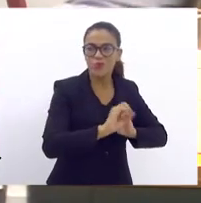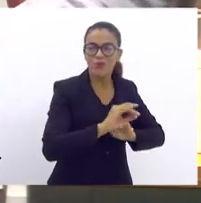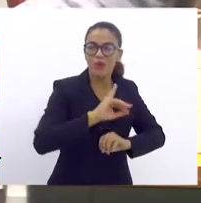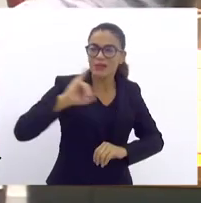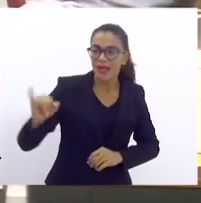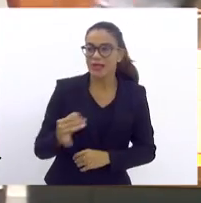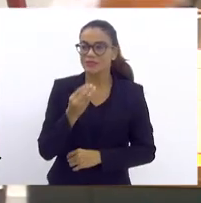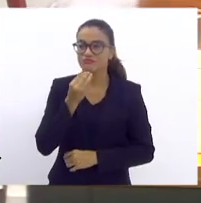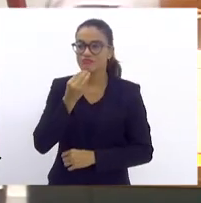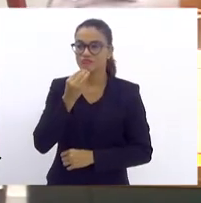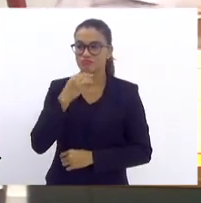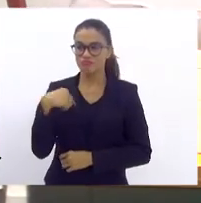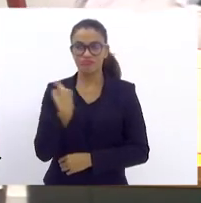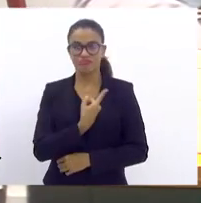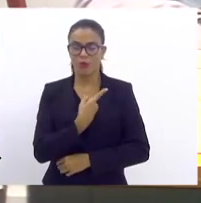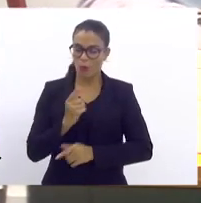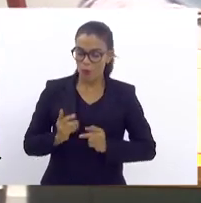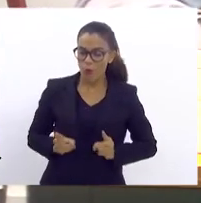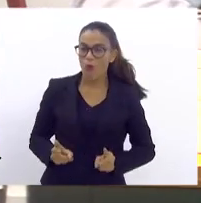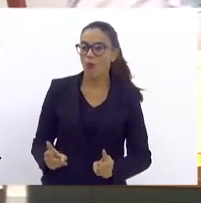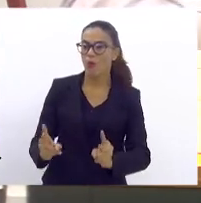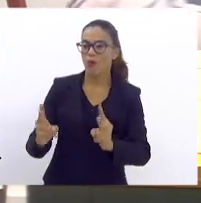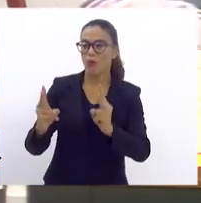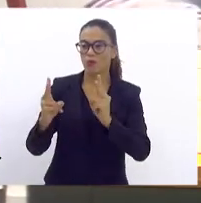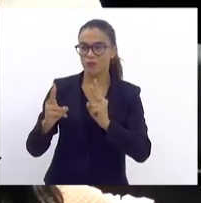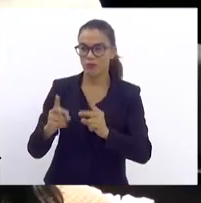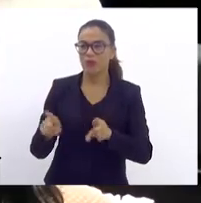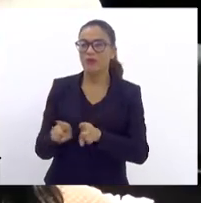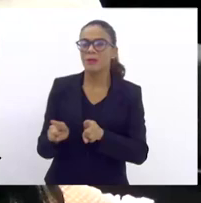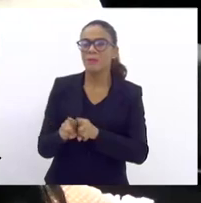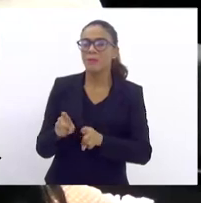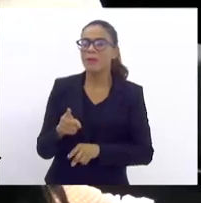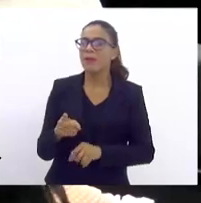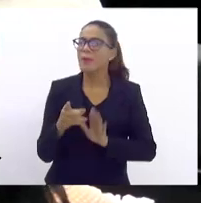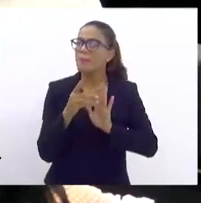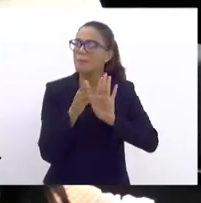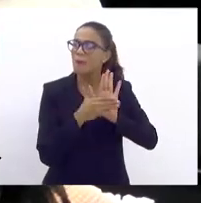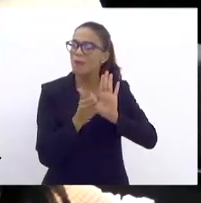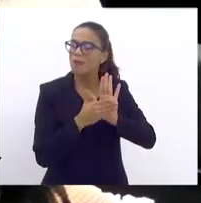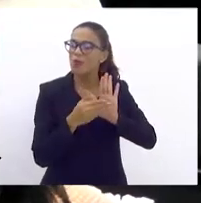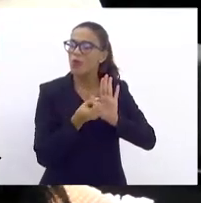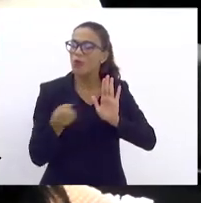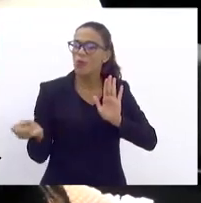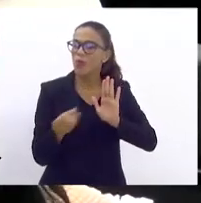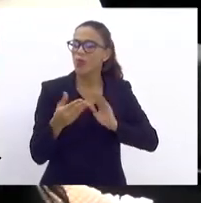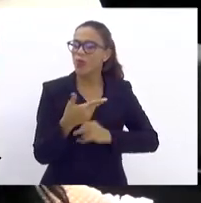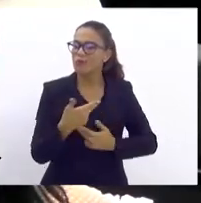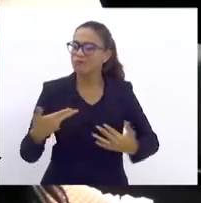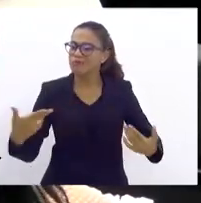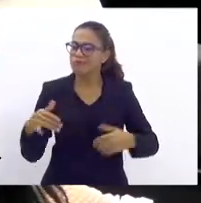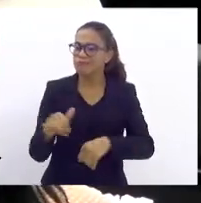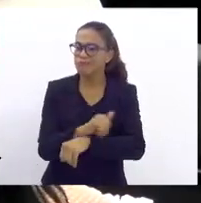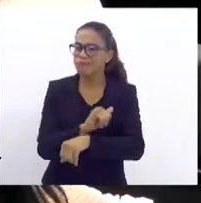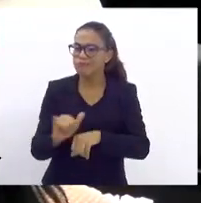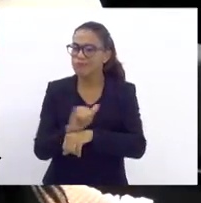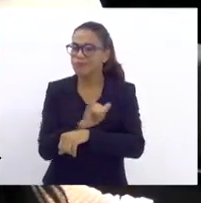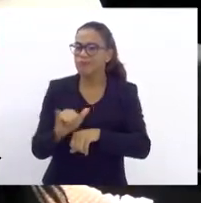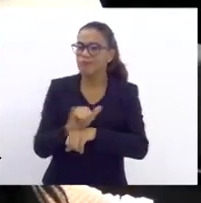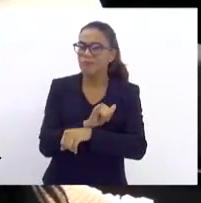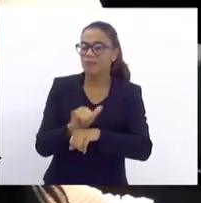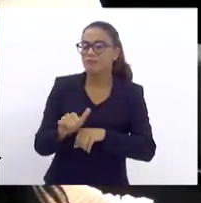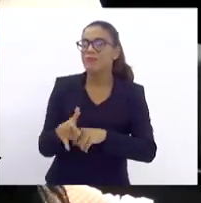dar a chance de de continuar não é e sobretudo propor novas soluções novas formas de fazer novas formas de atuar